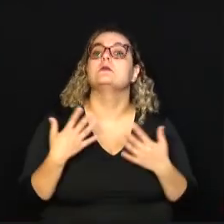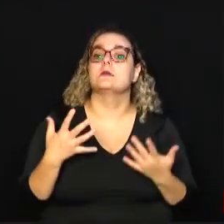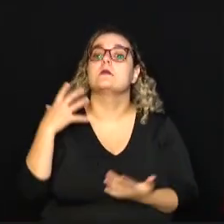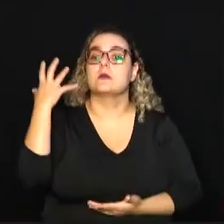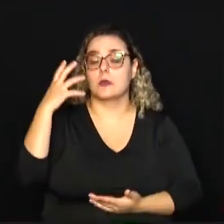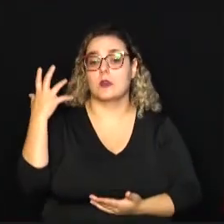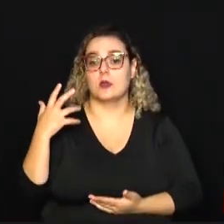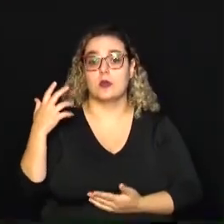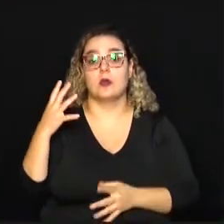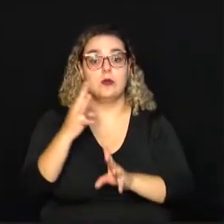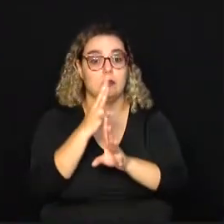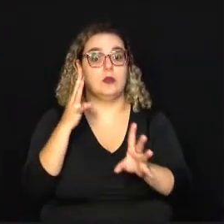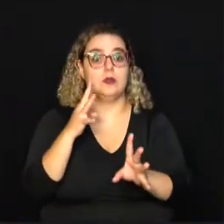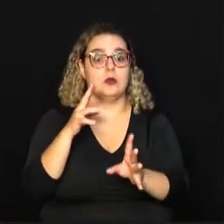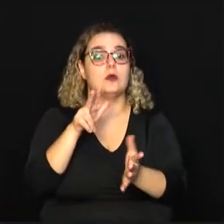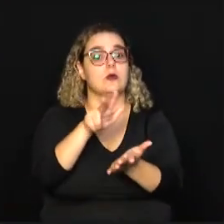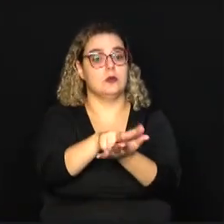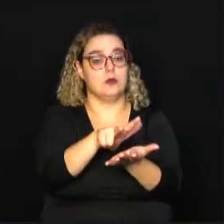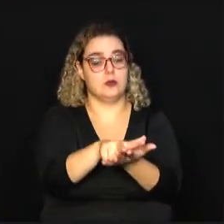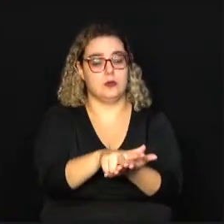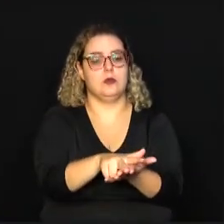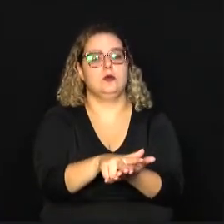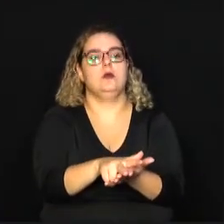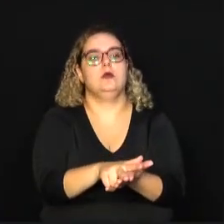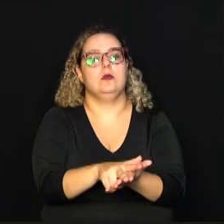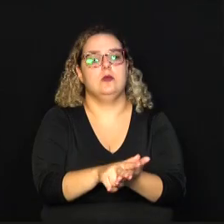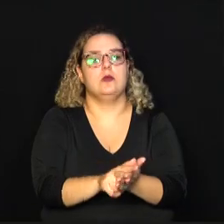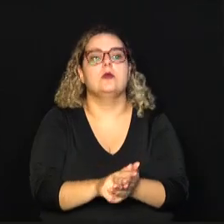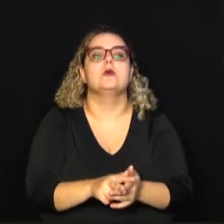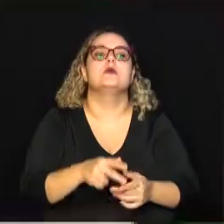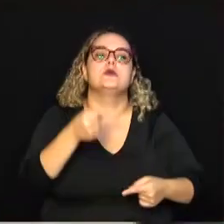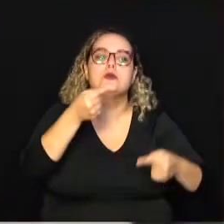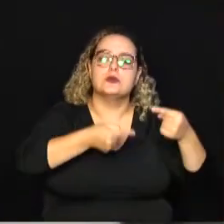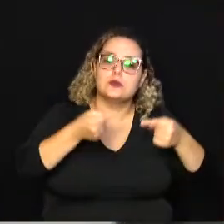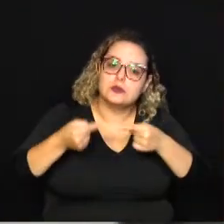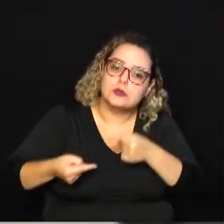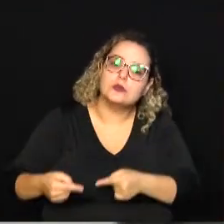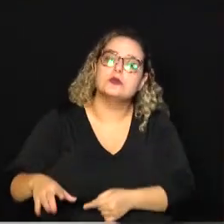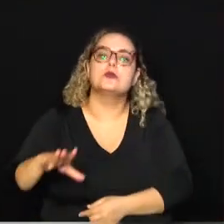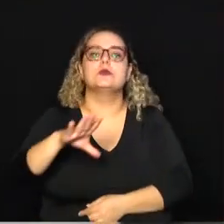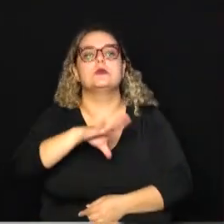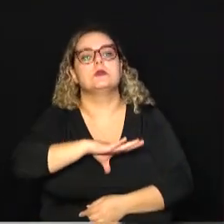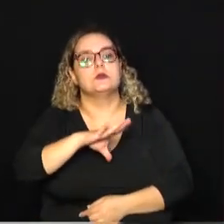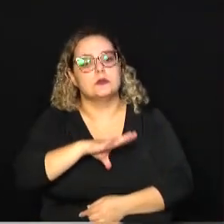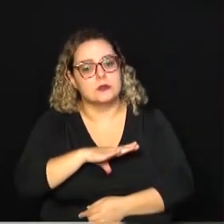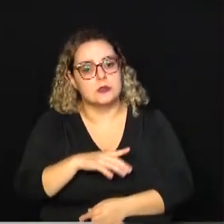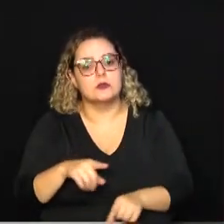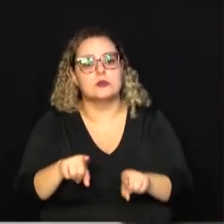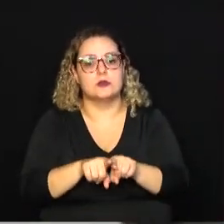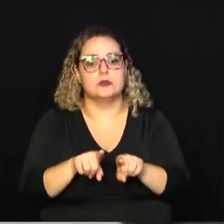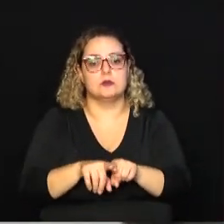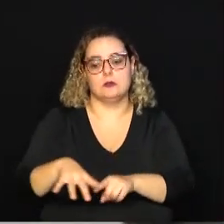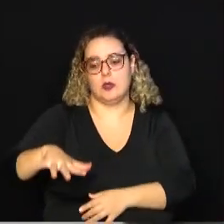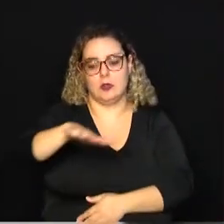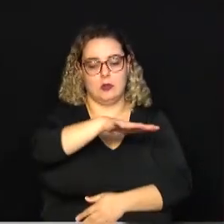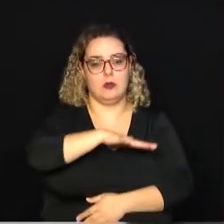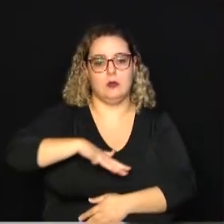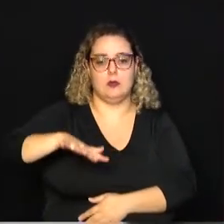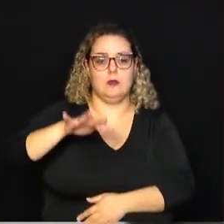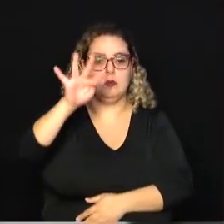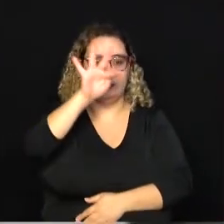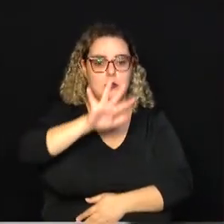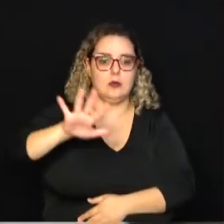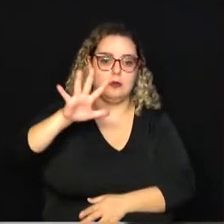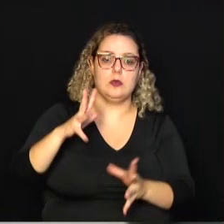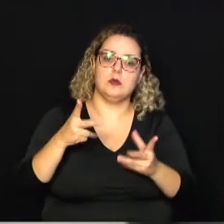da fila única dos leitos é uma discussão que foi travada na cidade, foi travada em âmbito federal e está sendo travada no